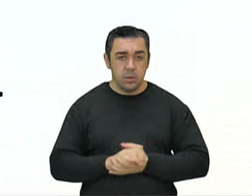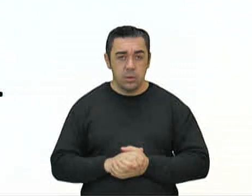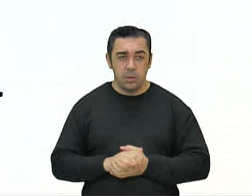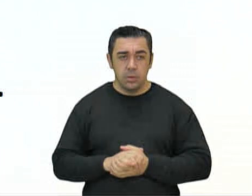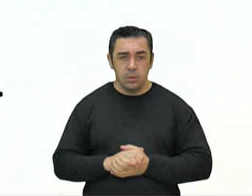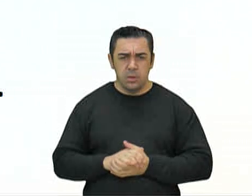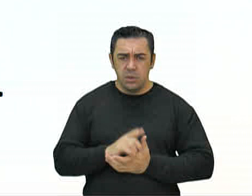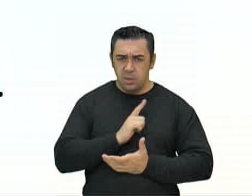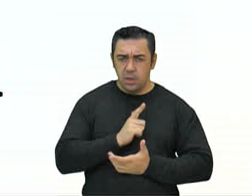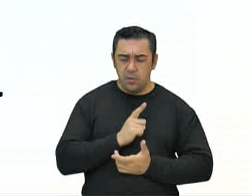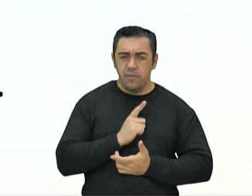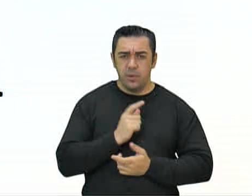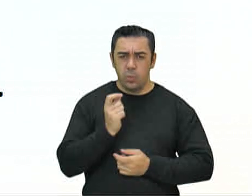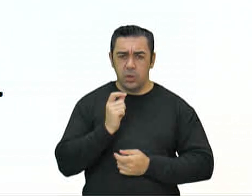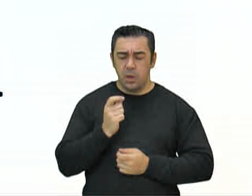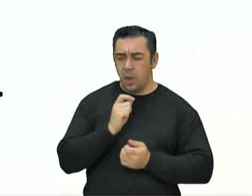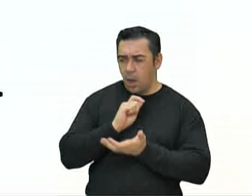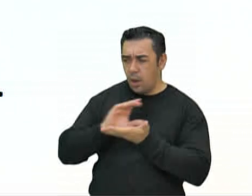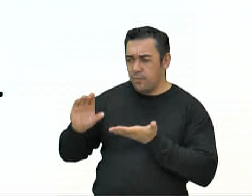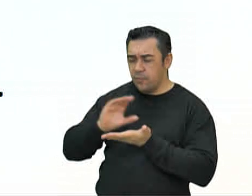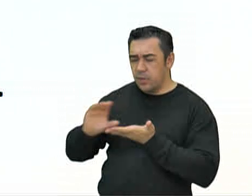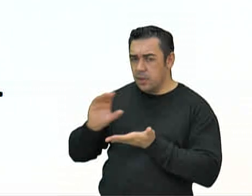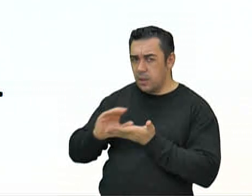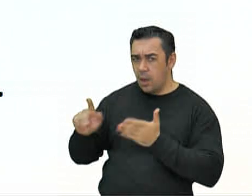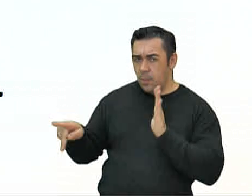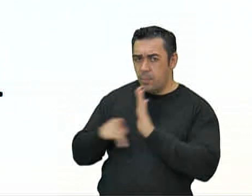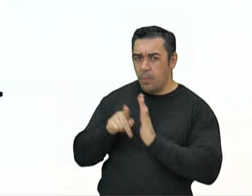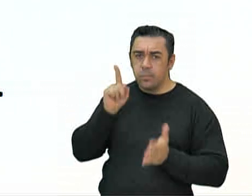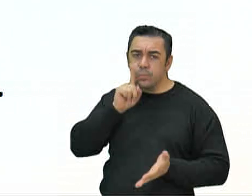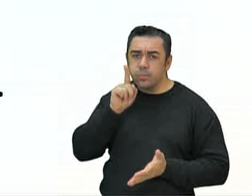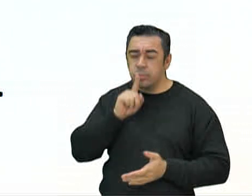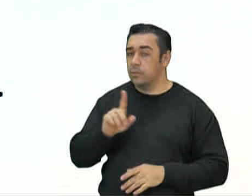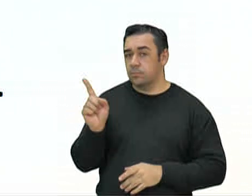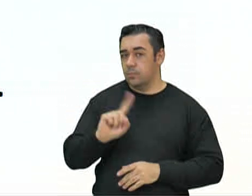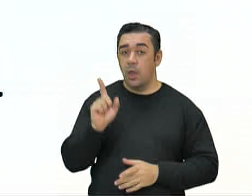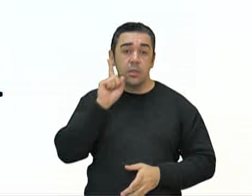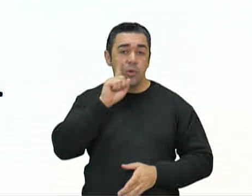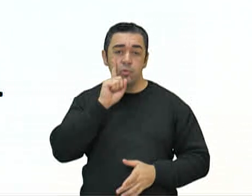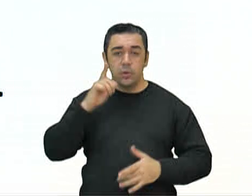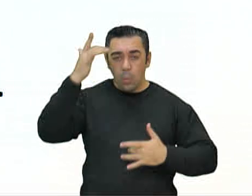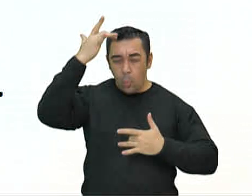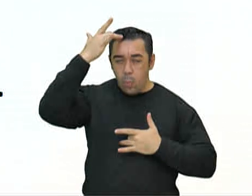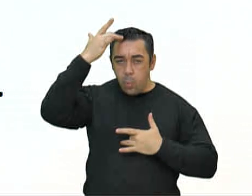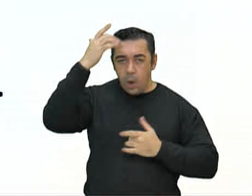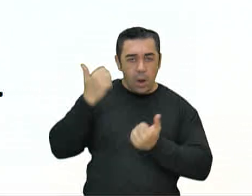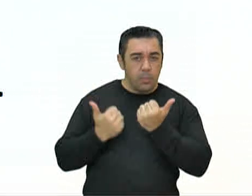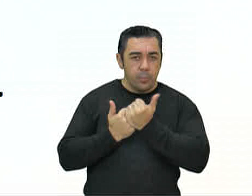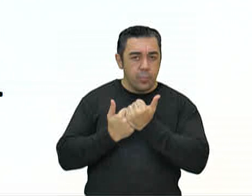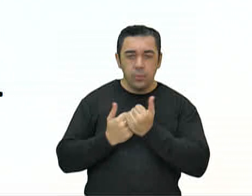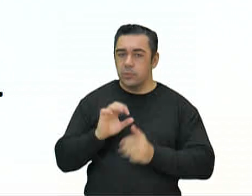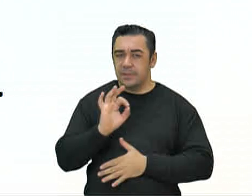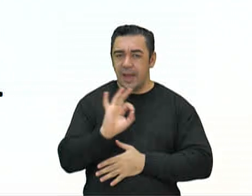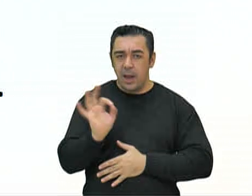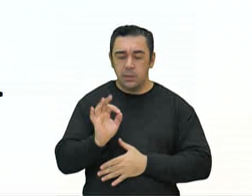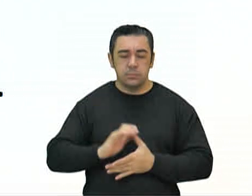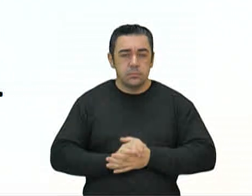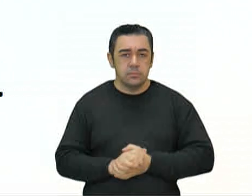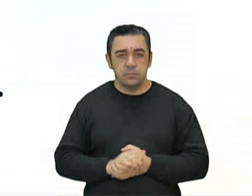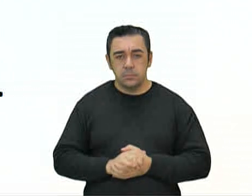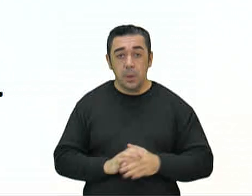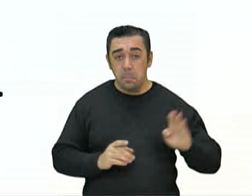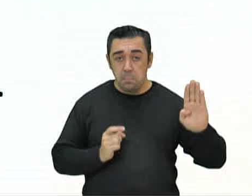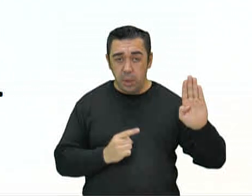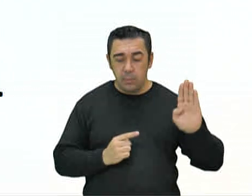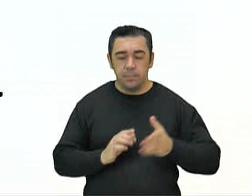Apoio financeiro do governo americano. Lembra? Estados Unidos se declarou neutro, não apoiou nenhum lado. Então não é essa.